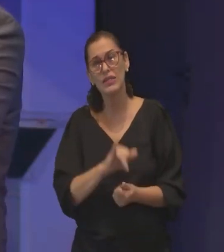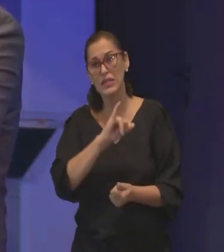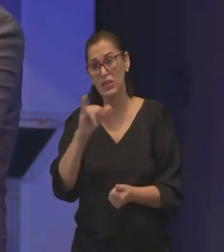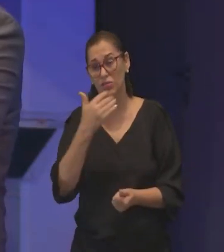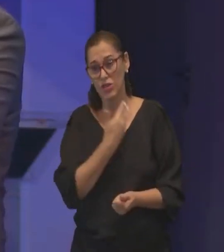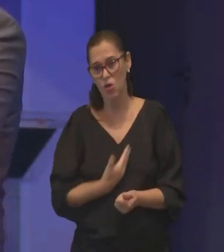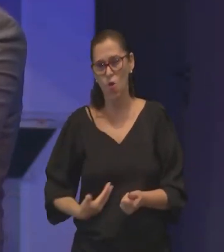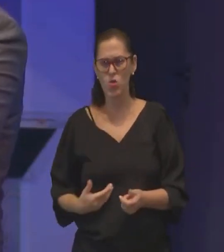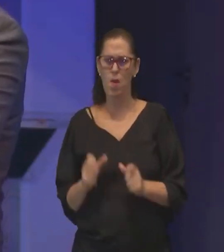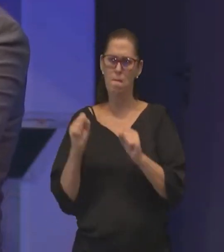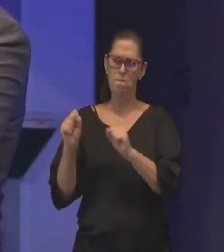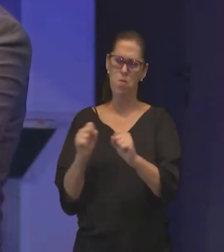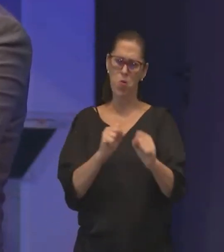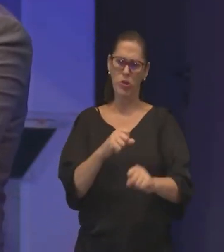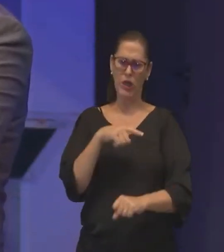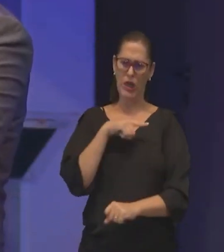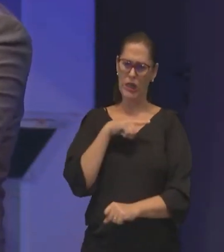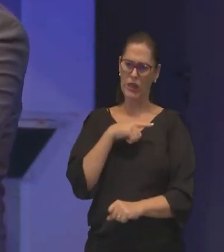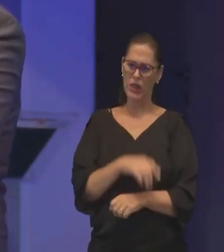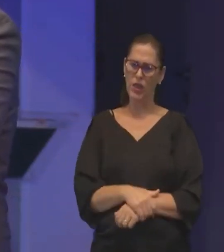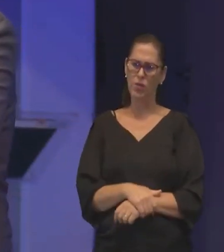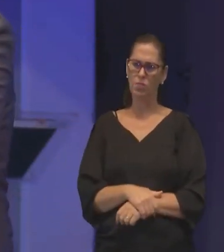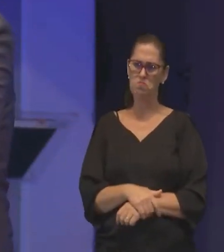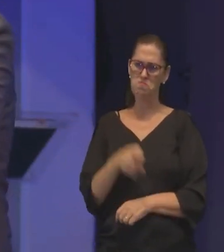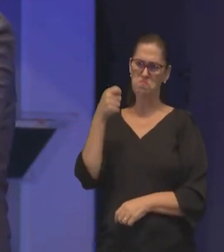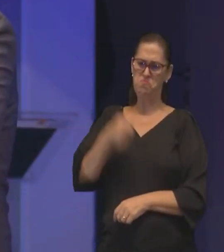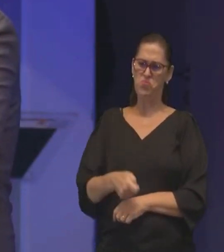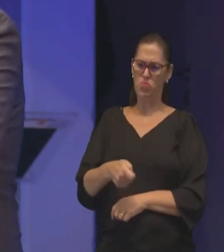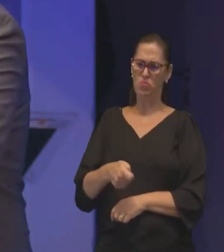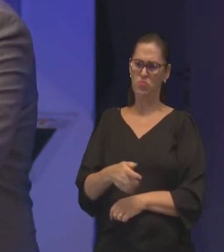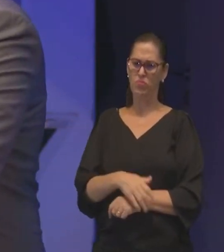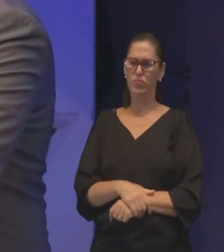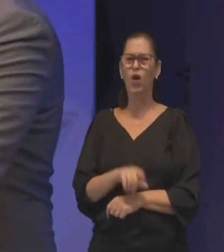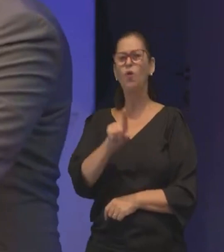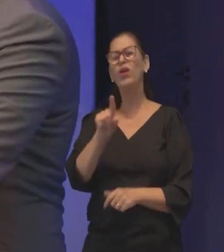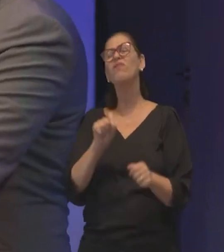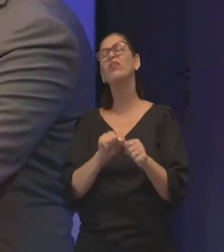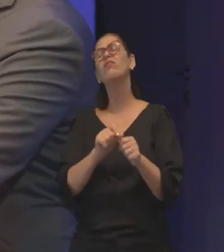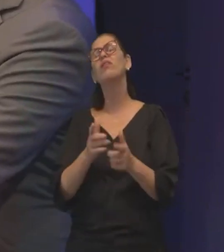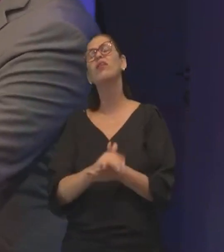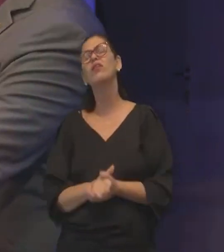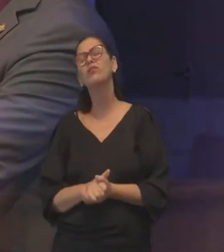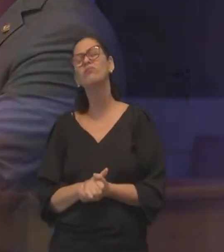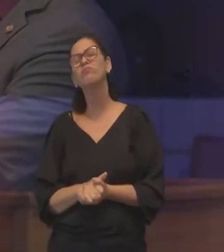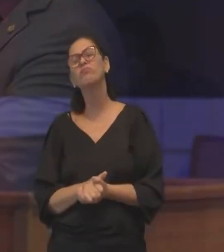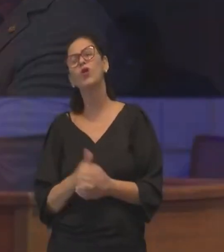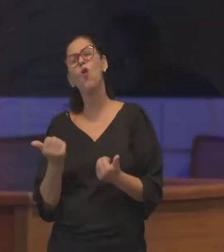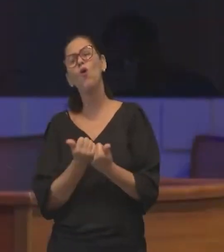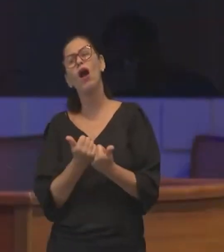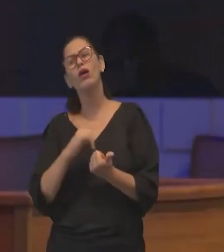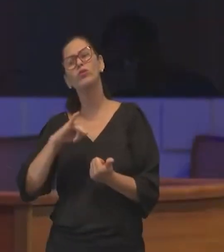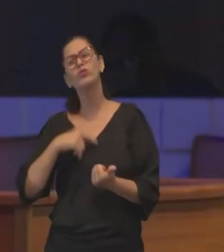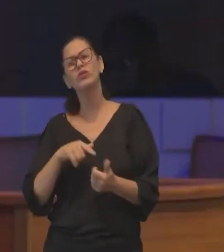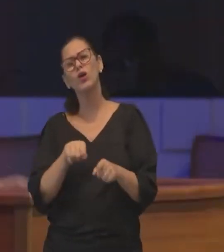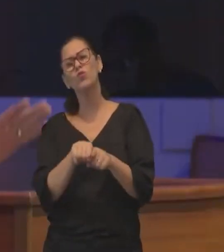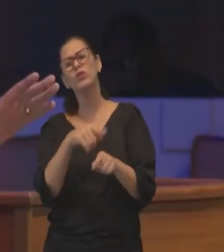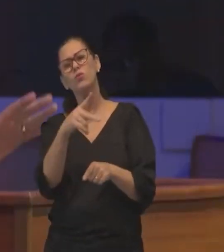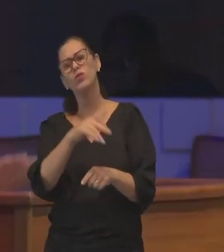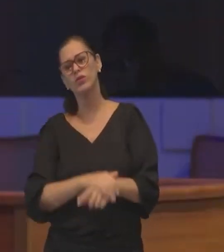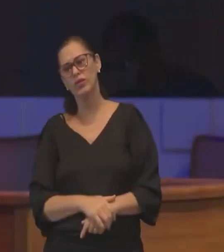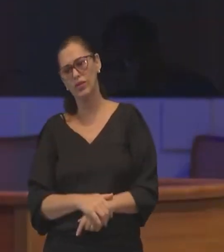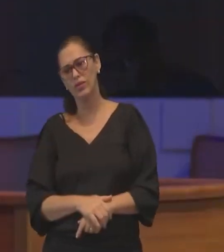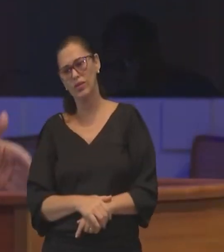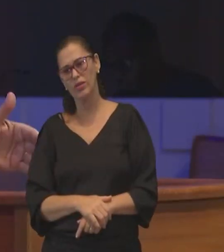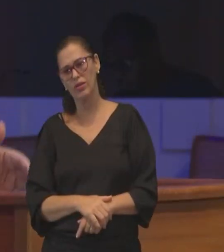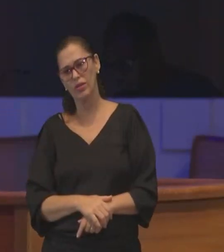com poder, com autoridade, o que você faria com seus irmãos? Que não fossem